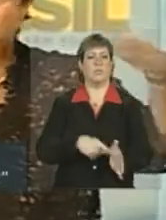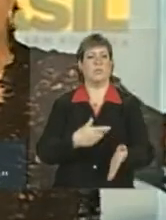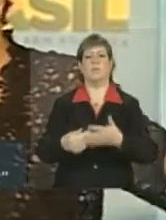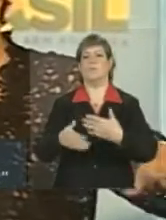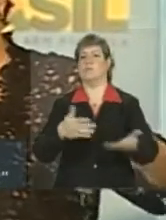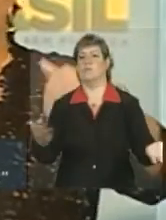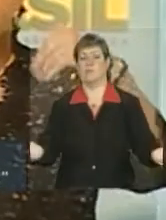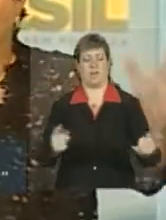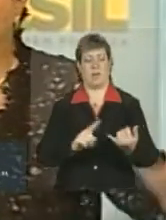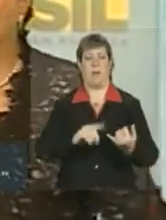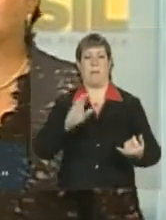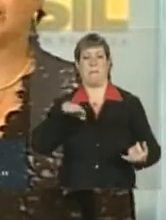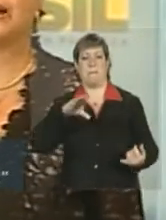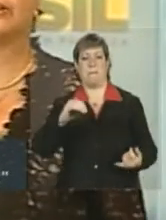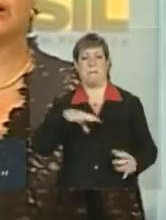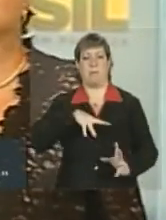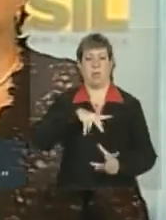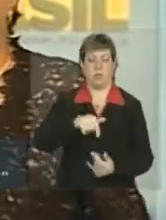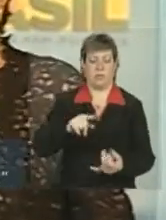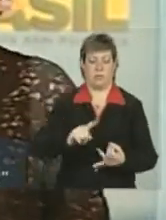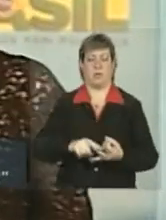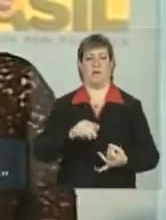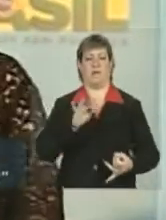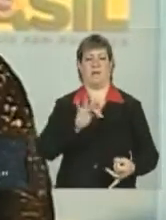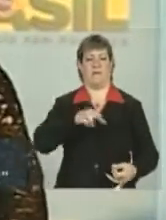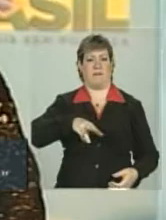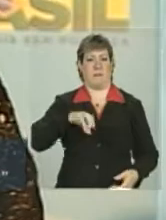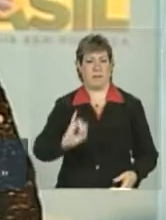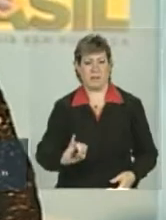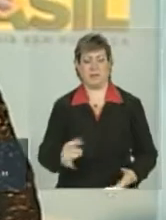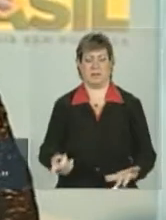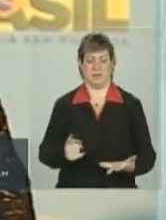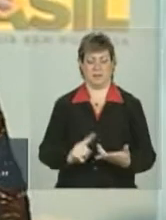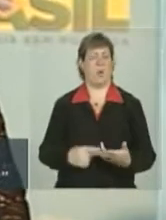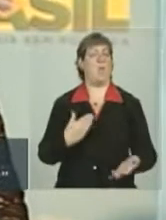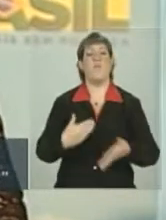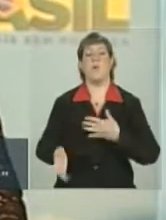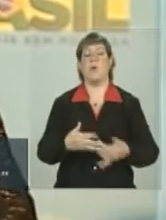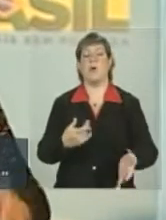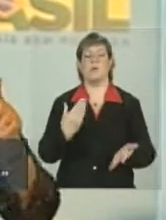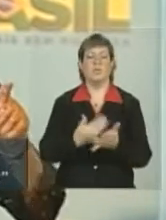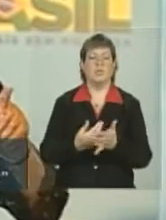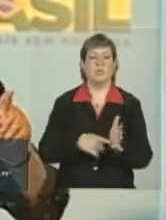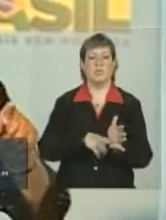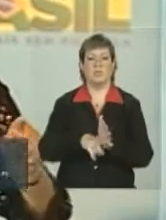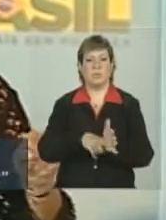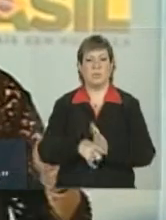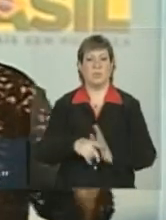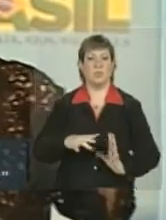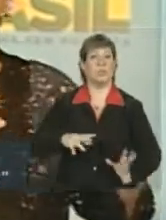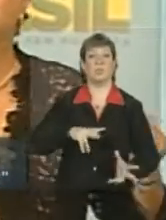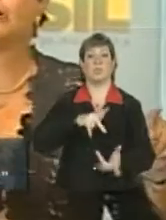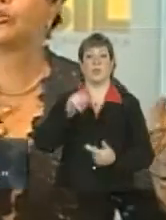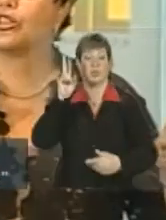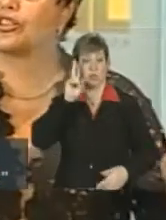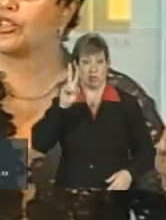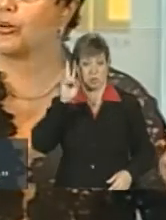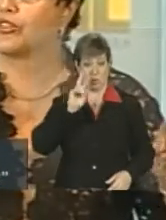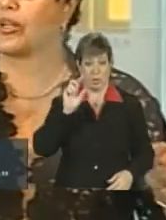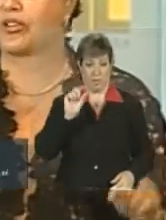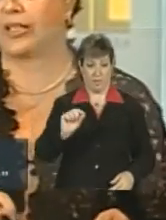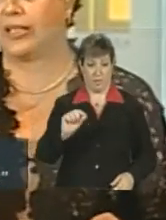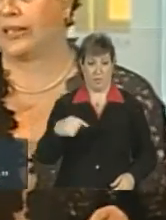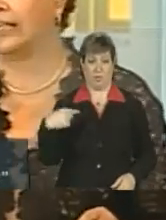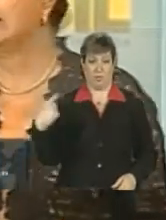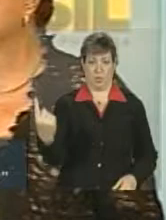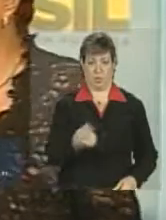seja, Banco Mundial, Fundo Monetário Internacional, qualquer estudo internacional a respeito de